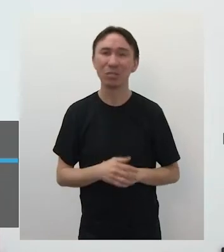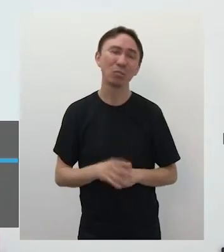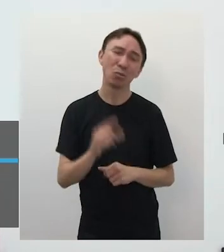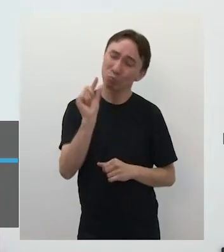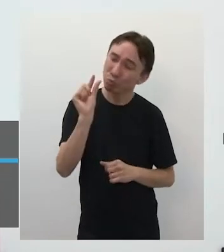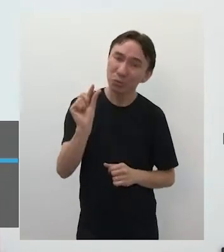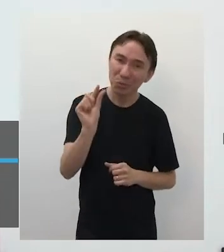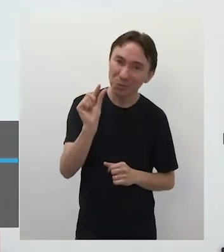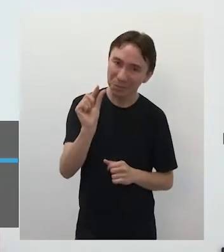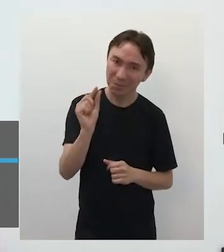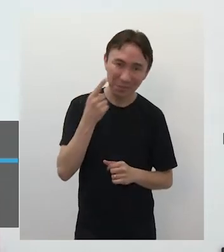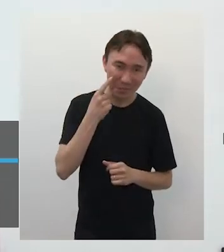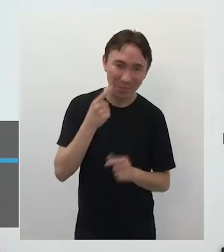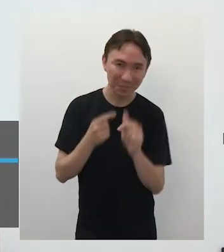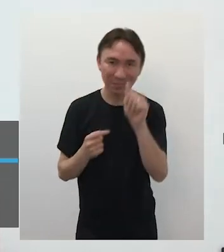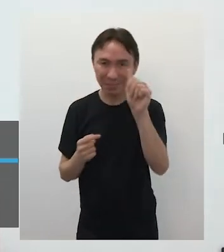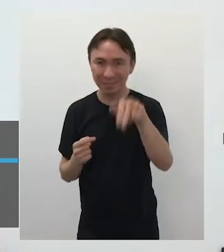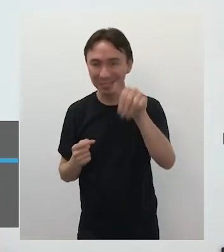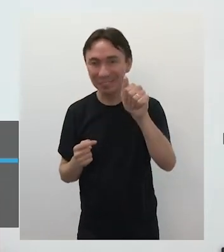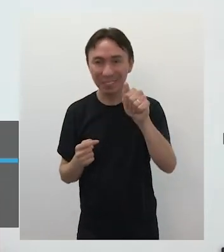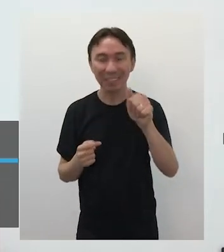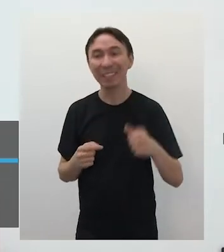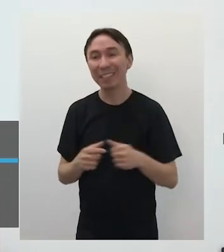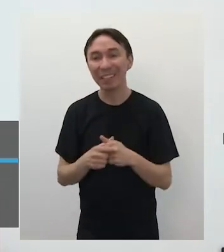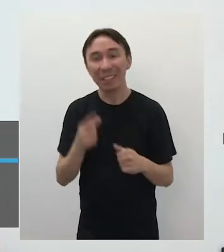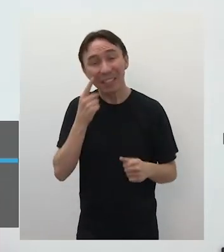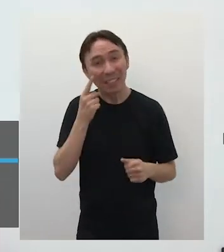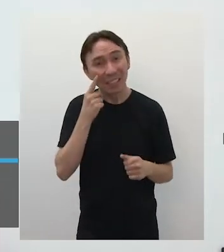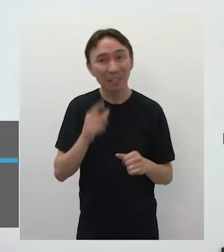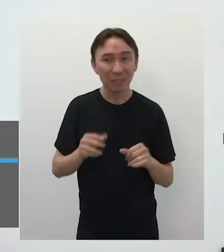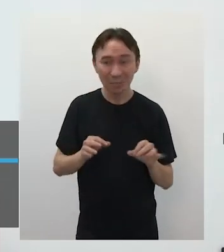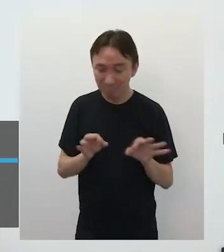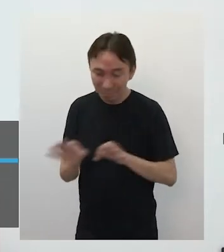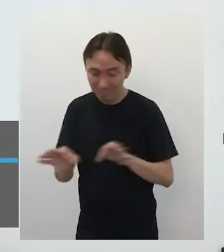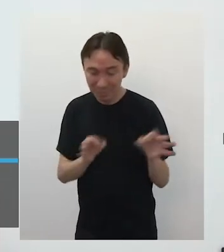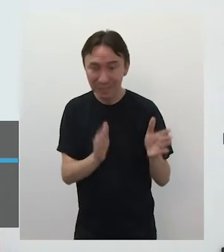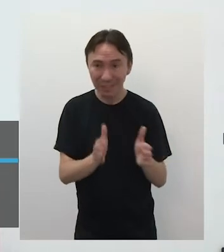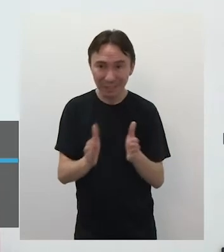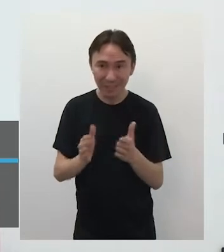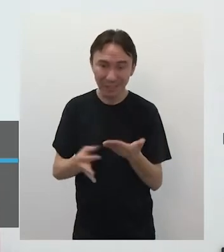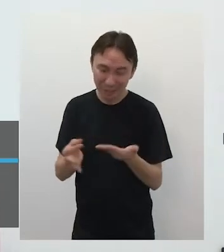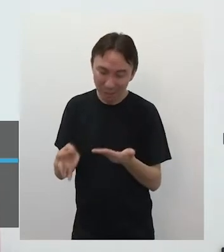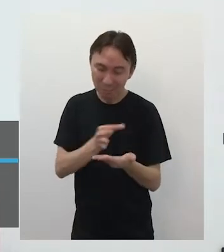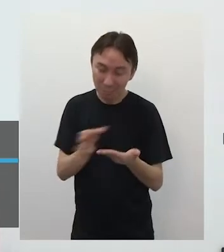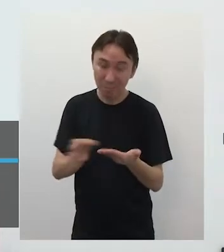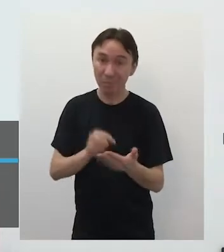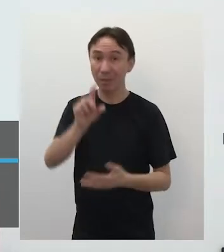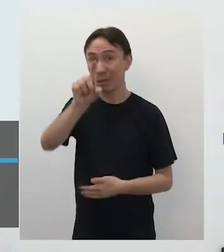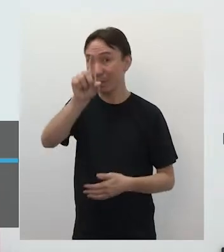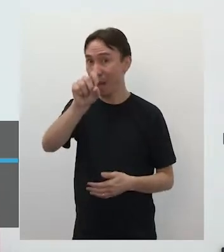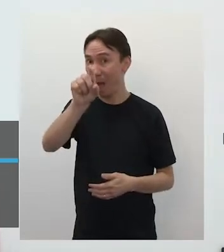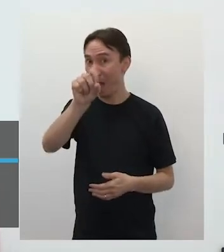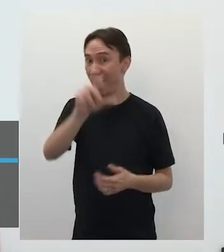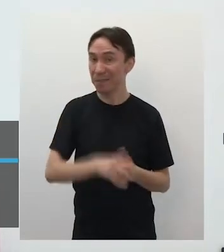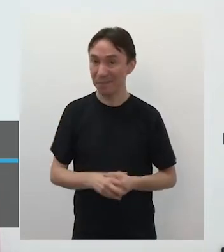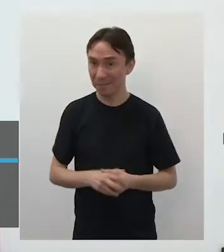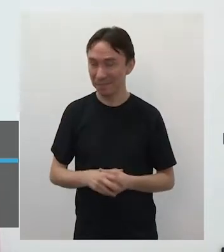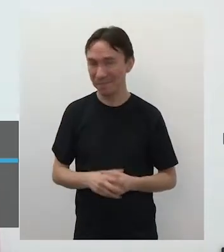amizade, de construção, podemos estar bem, e podemos ser felizes.